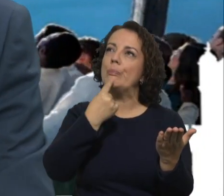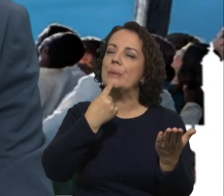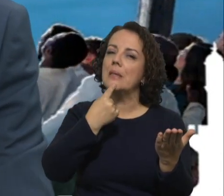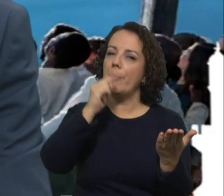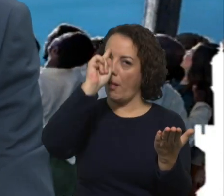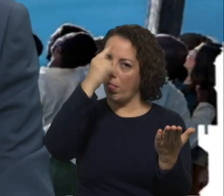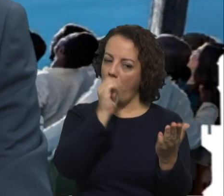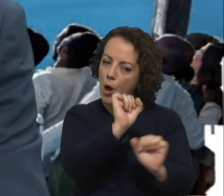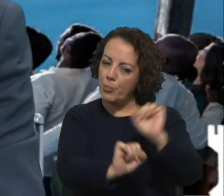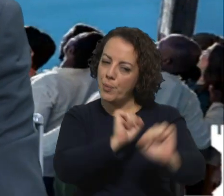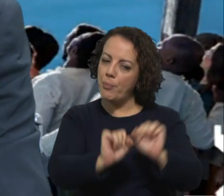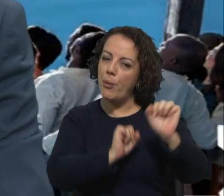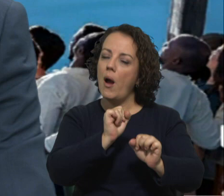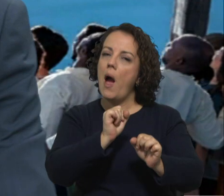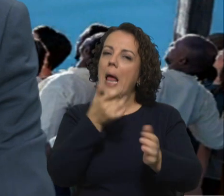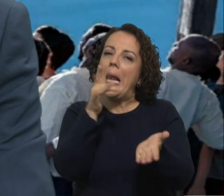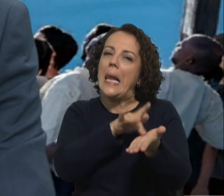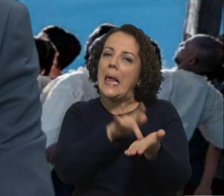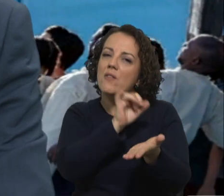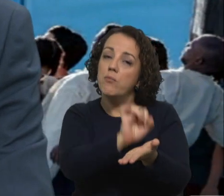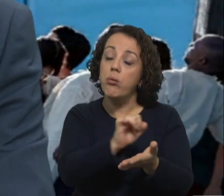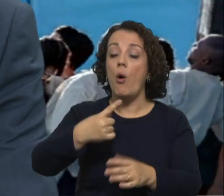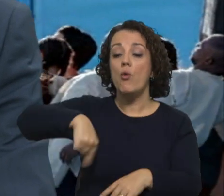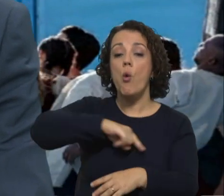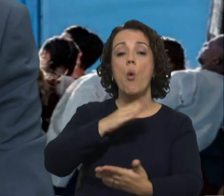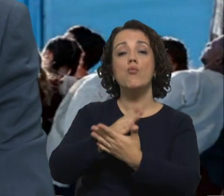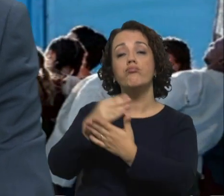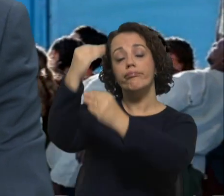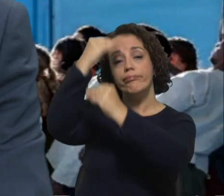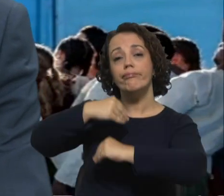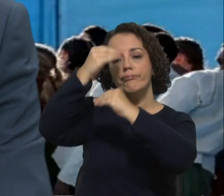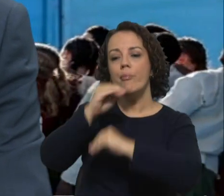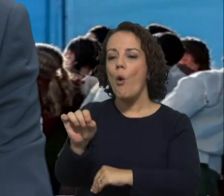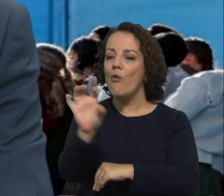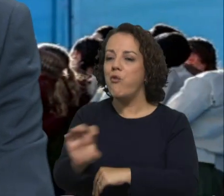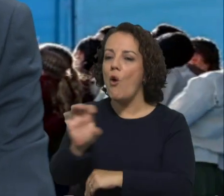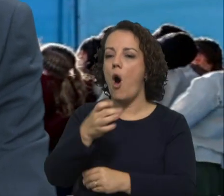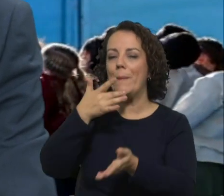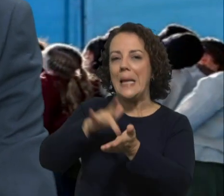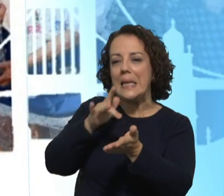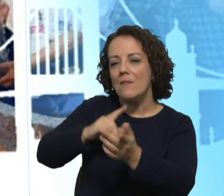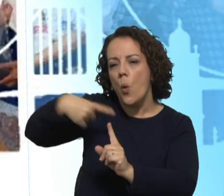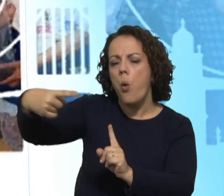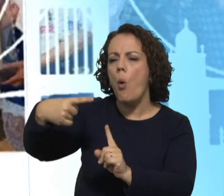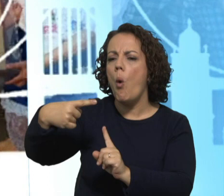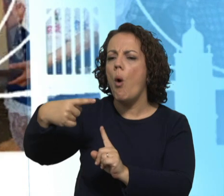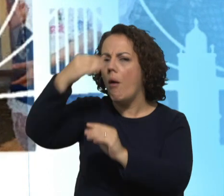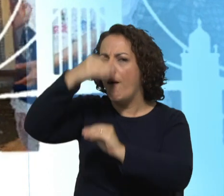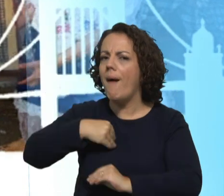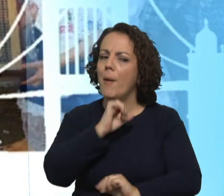somos educados literariamente para ler outra literatura e às vezes falta também isto para a Bíblia. Haverá, digamos assim,